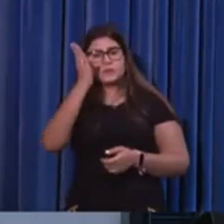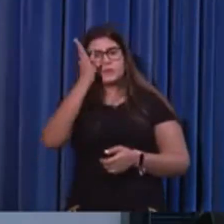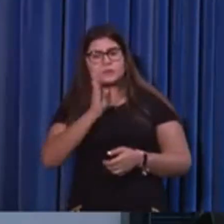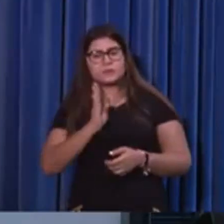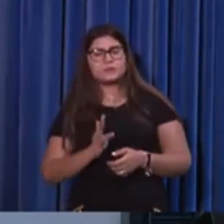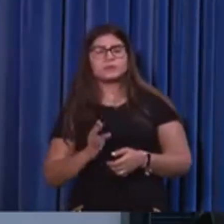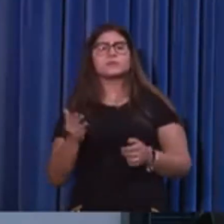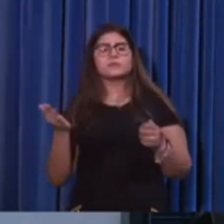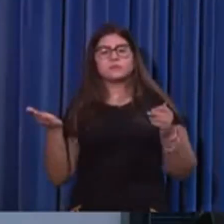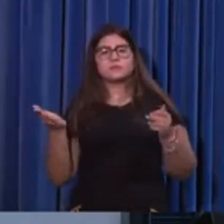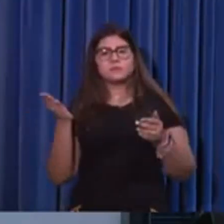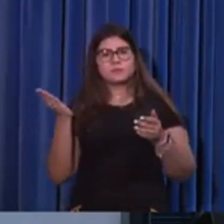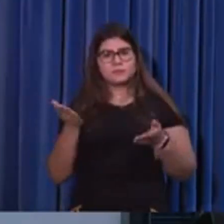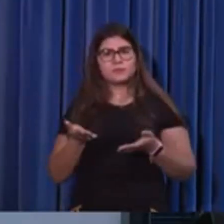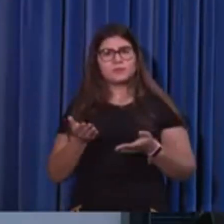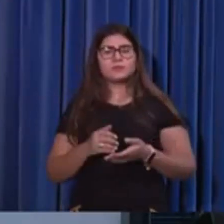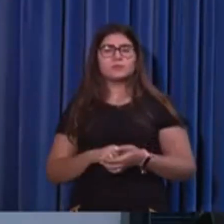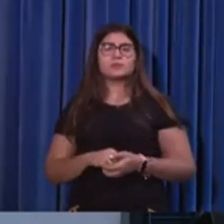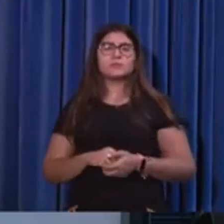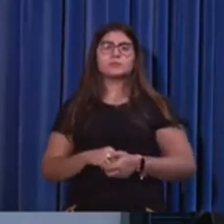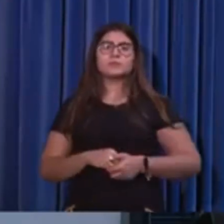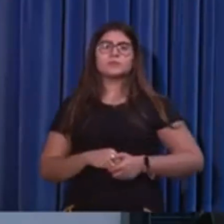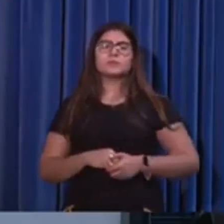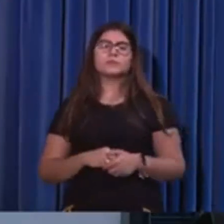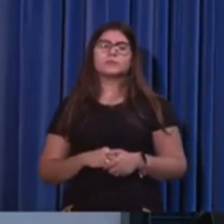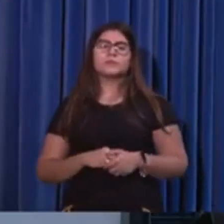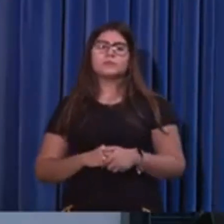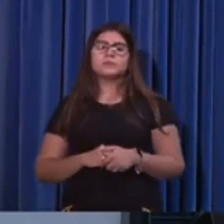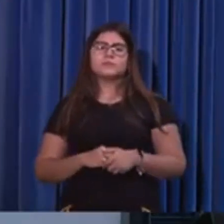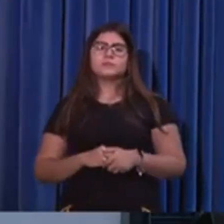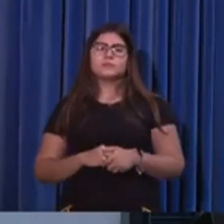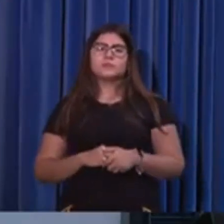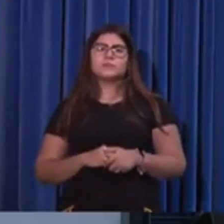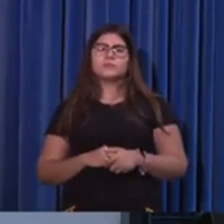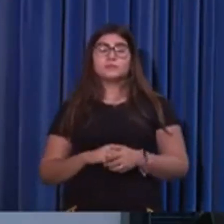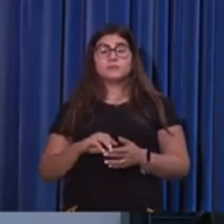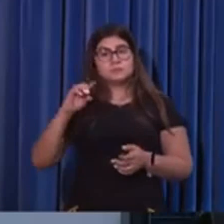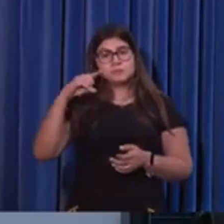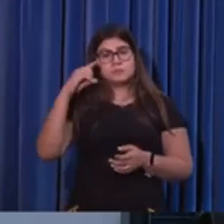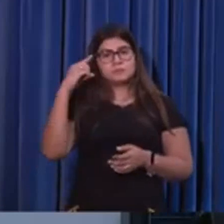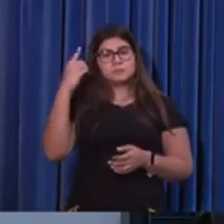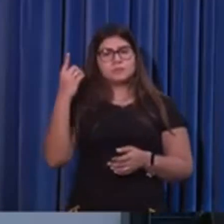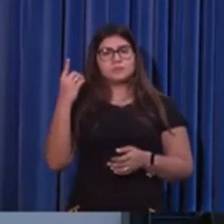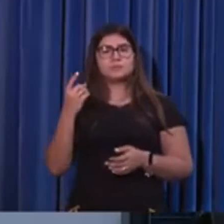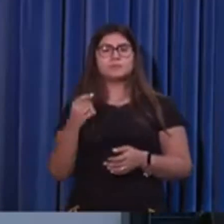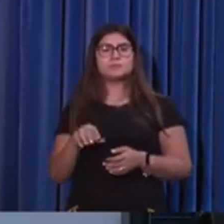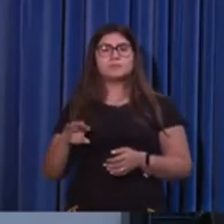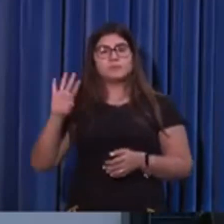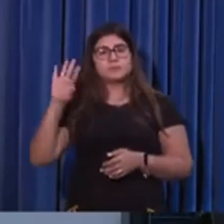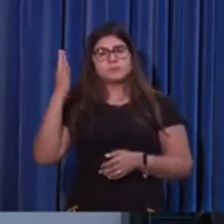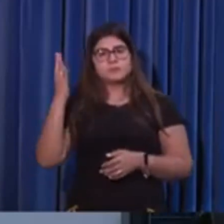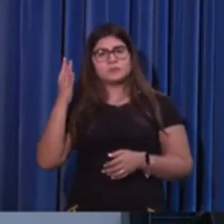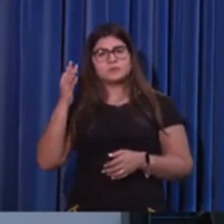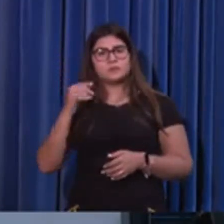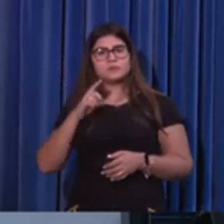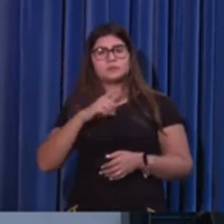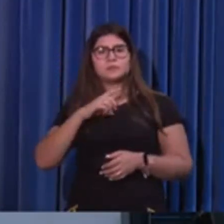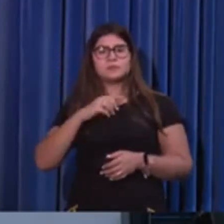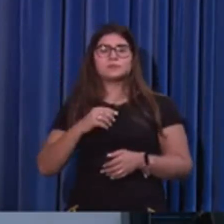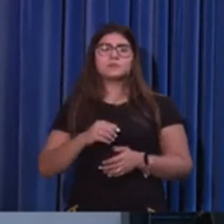que acontecem por aqueles lugares, eles depois que acontecem e tem um efeito